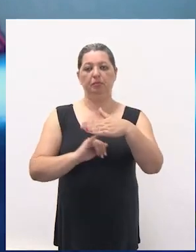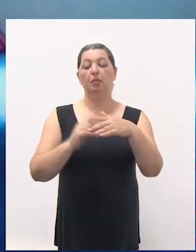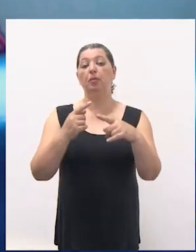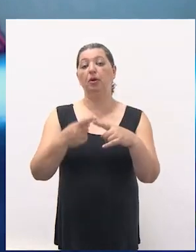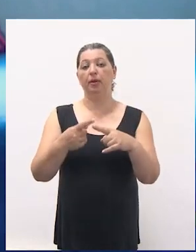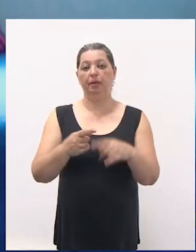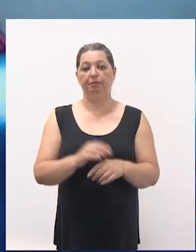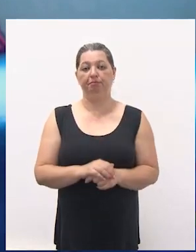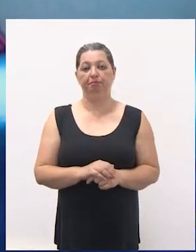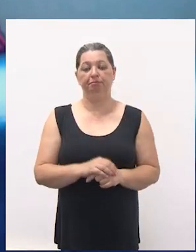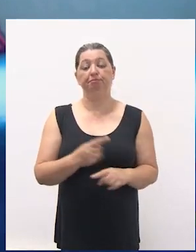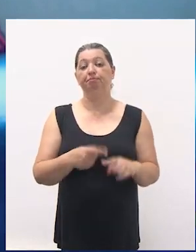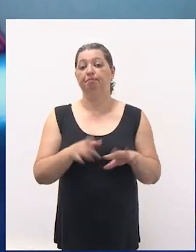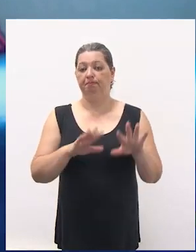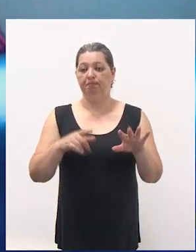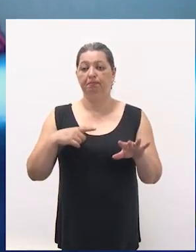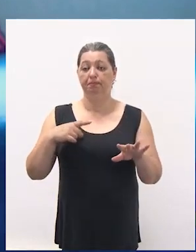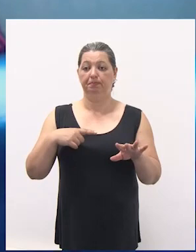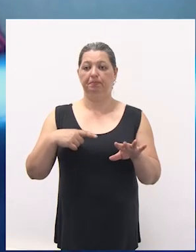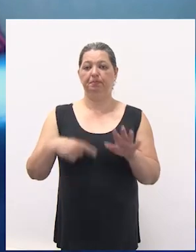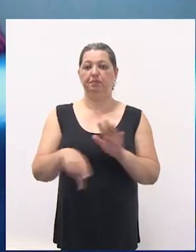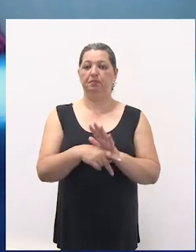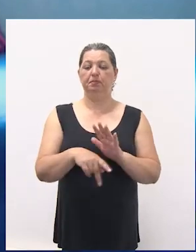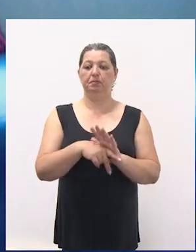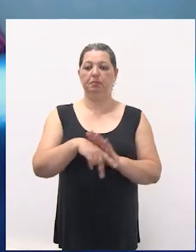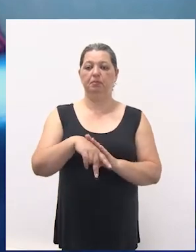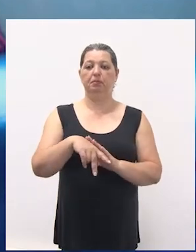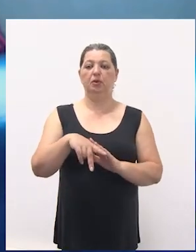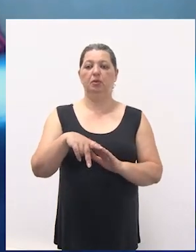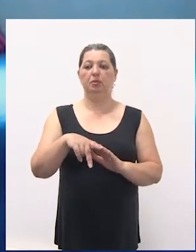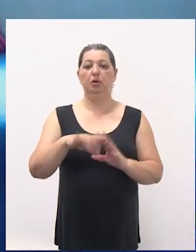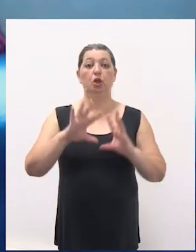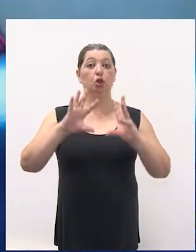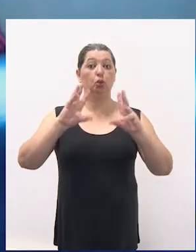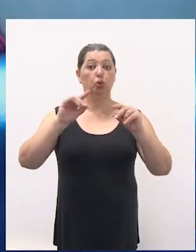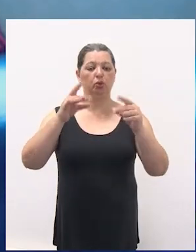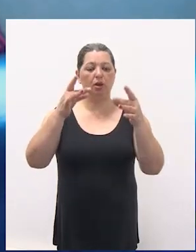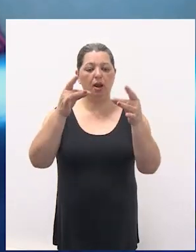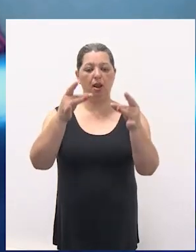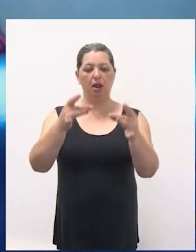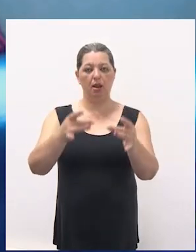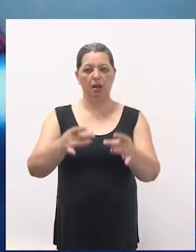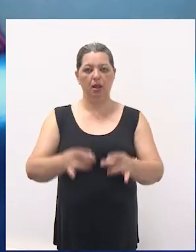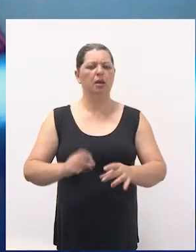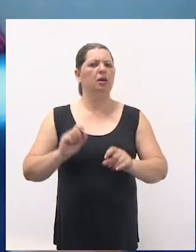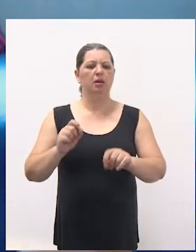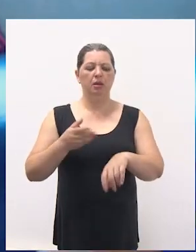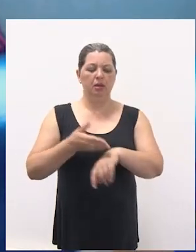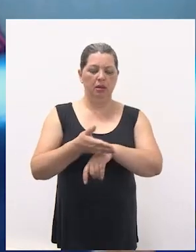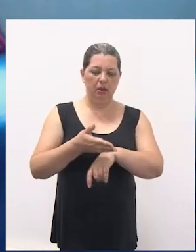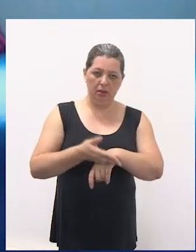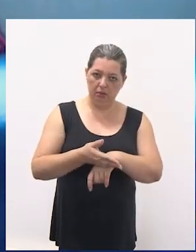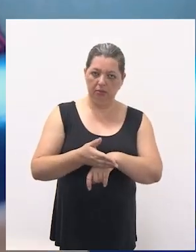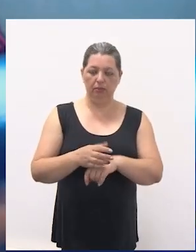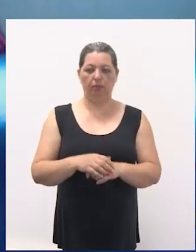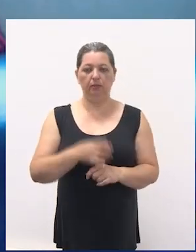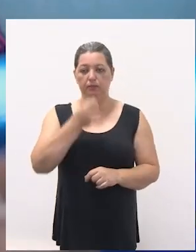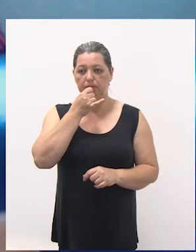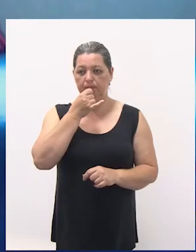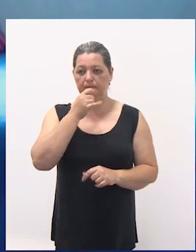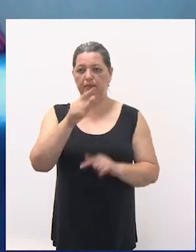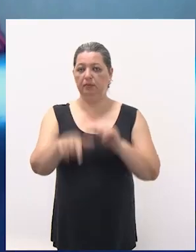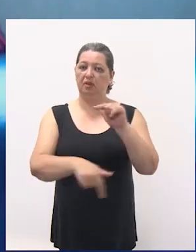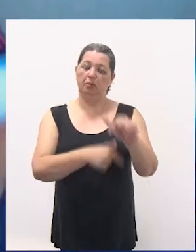quê? Porque aí você tem o histórico de tudo que rolou, quem contribuiu. A gente está falando aqui, por exemplo, de trabalho